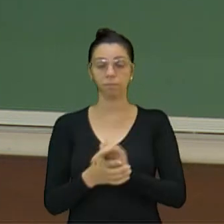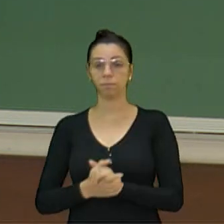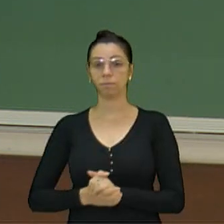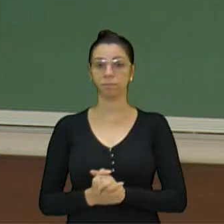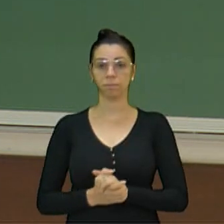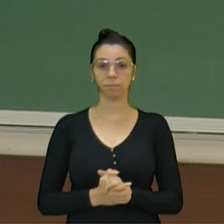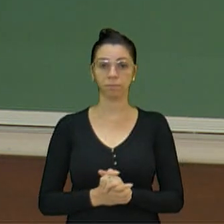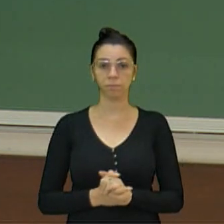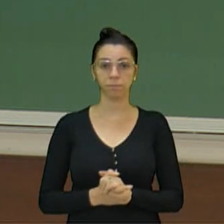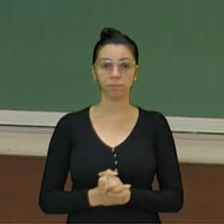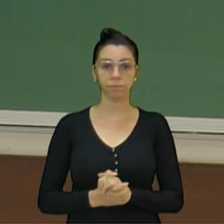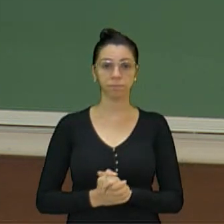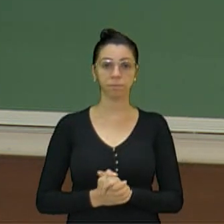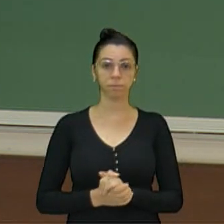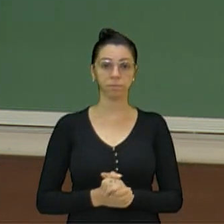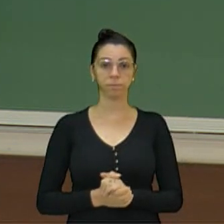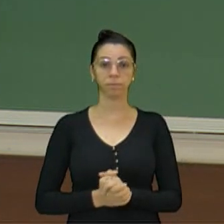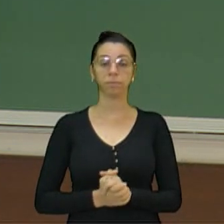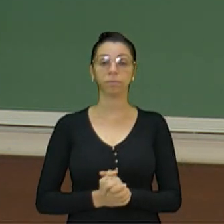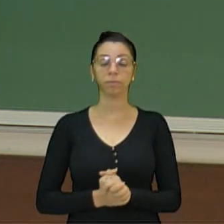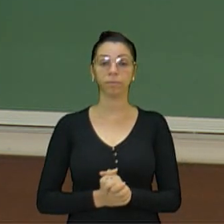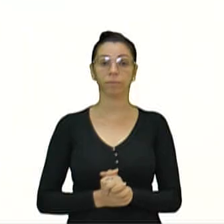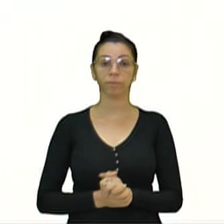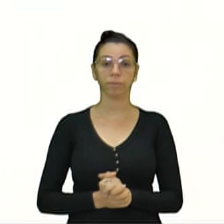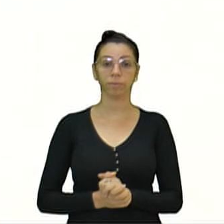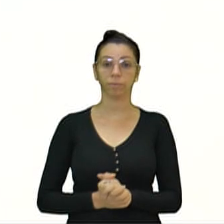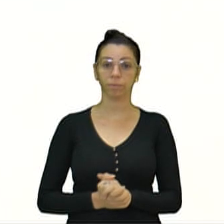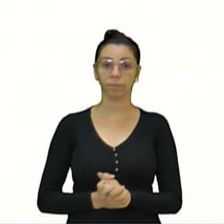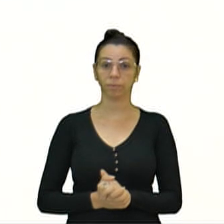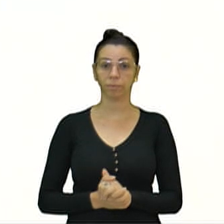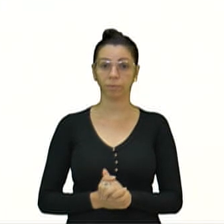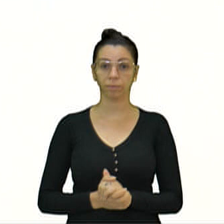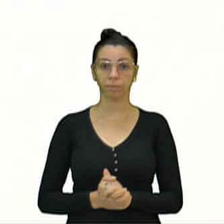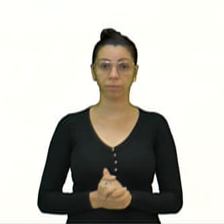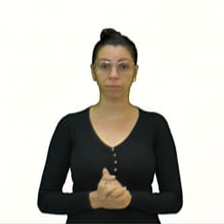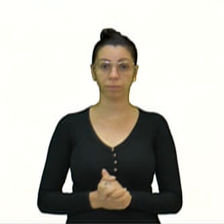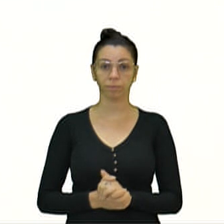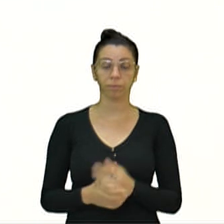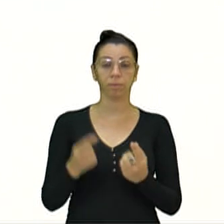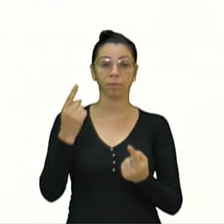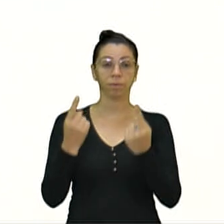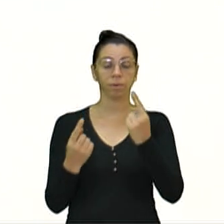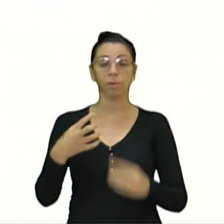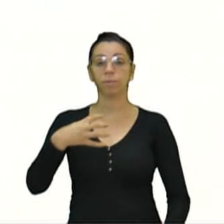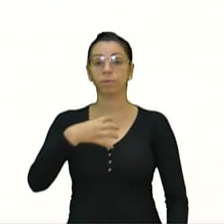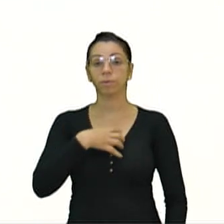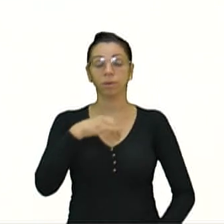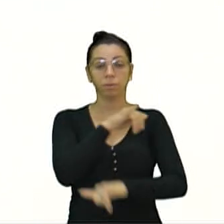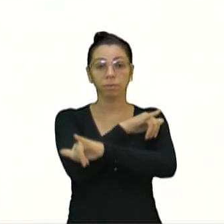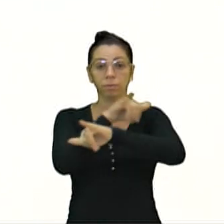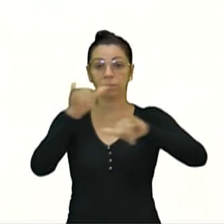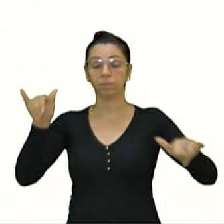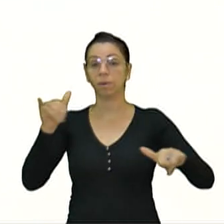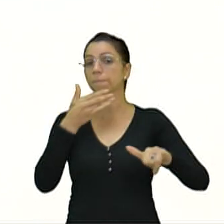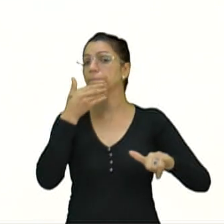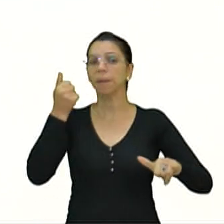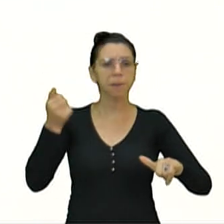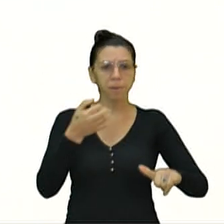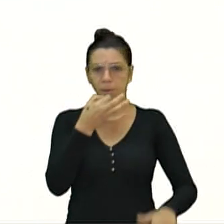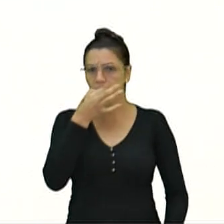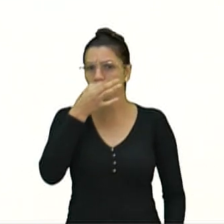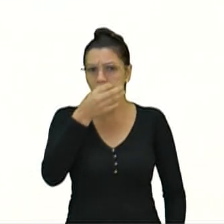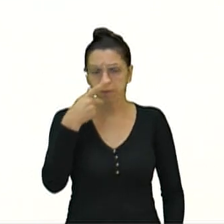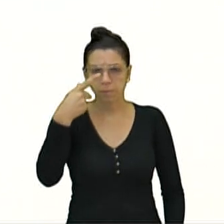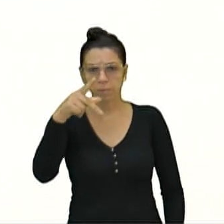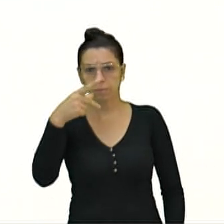form of advertising is the most effective in your opinion? Qual a forma de anúncio é a mais efetiva na sua opinião? Para